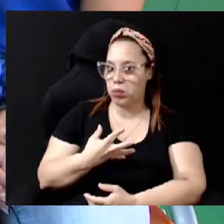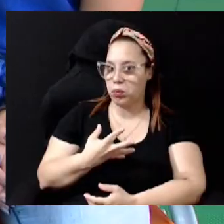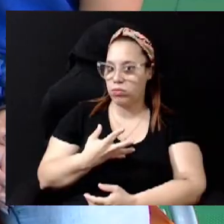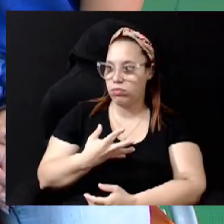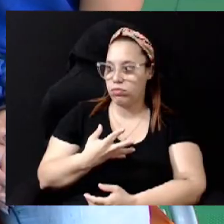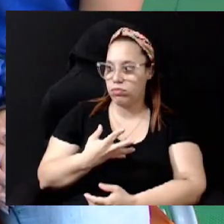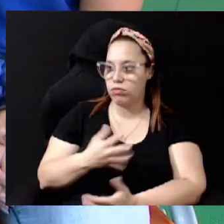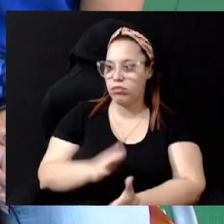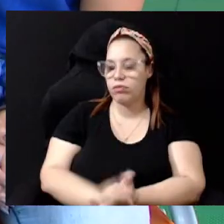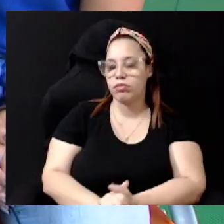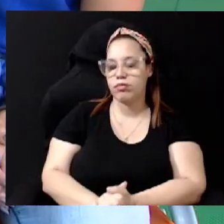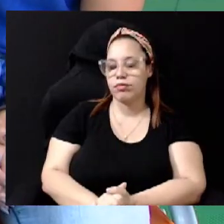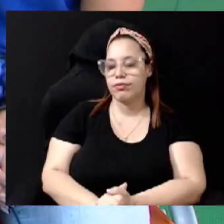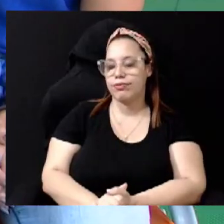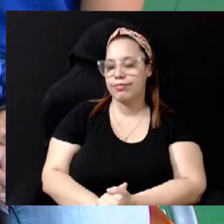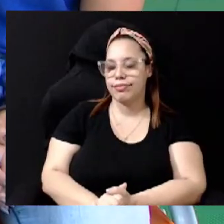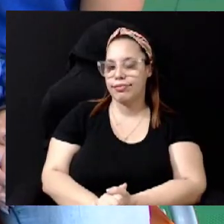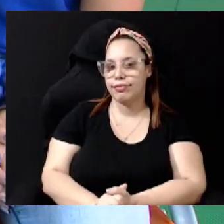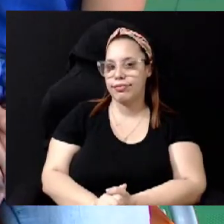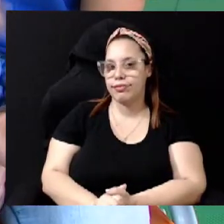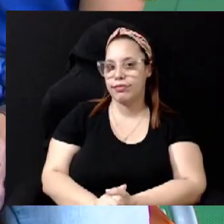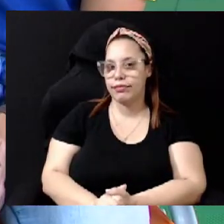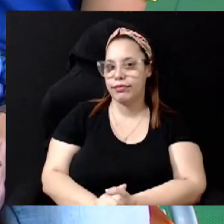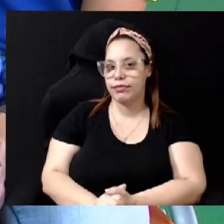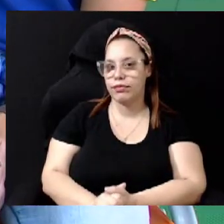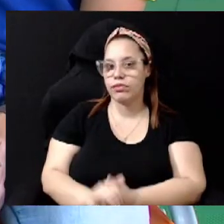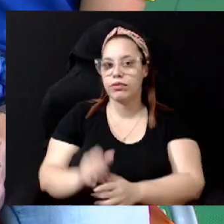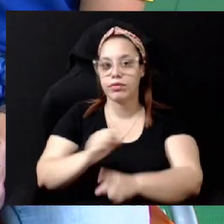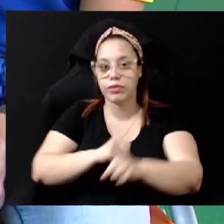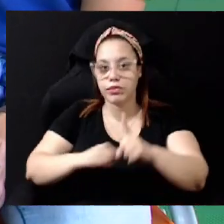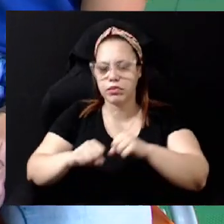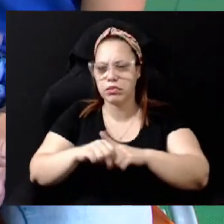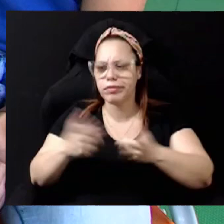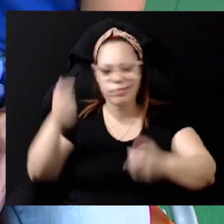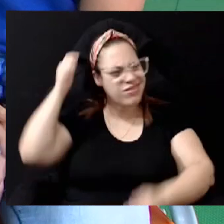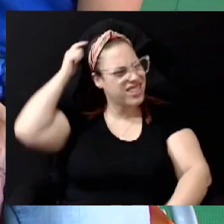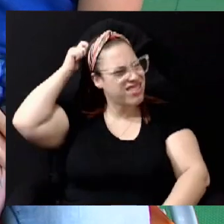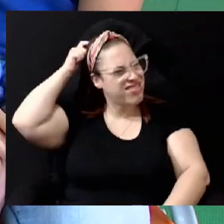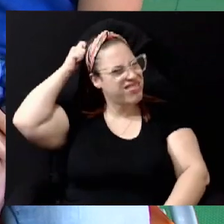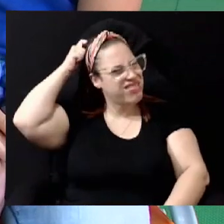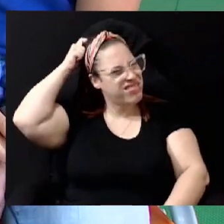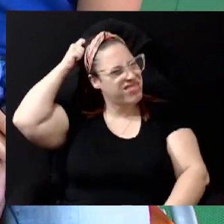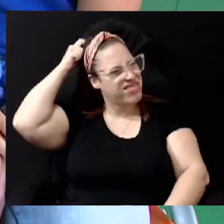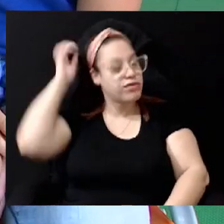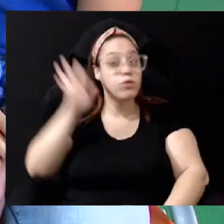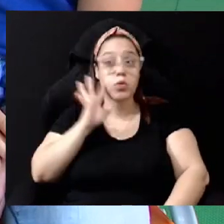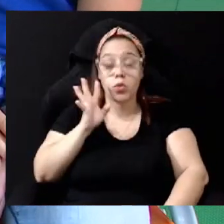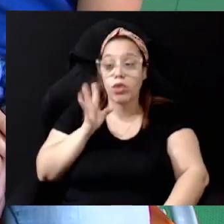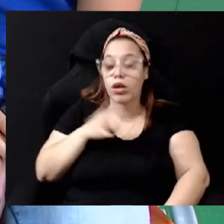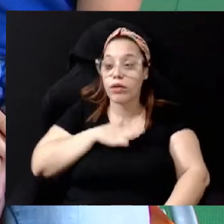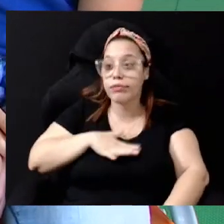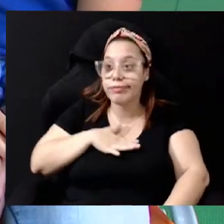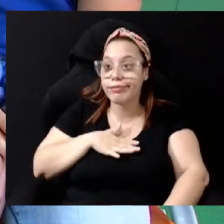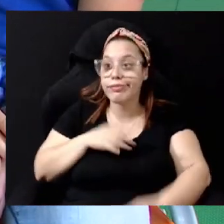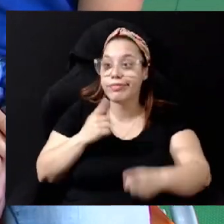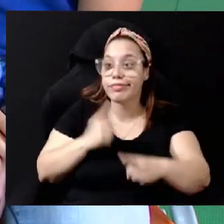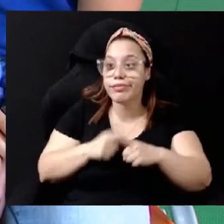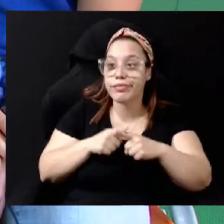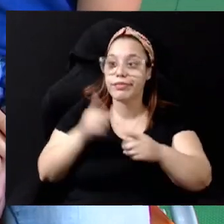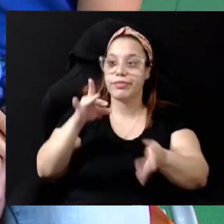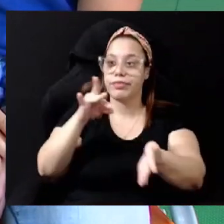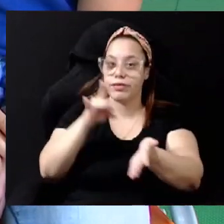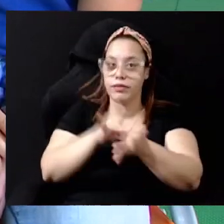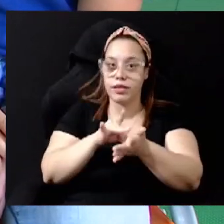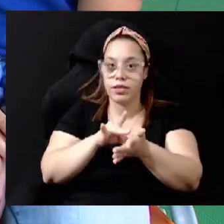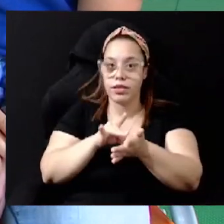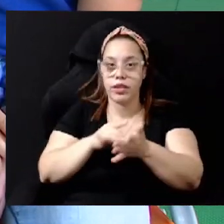né? E essa parte, inclusive da socialização, eu acho que é muito legal, muito bacana, porque de